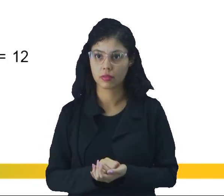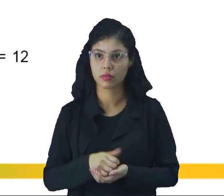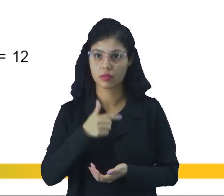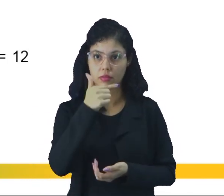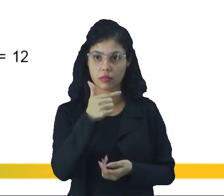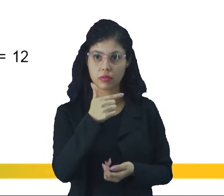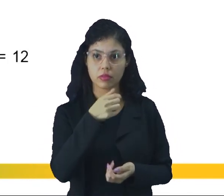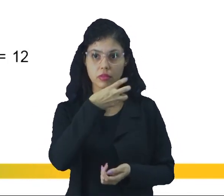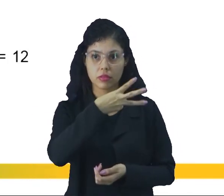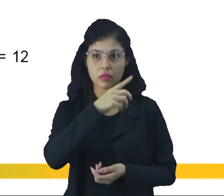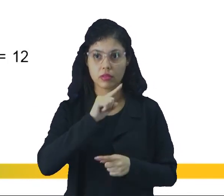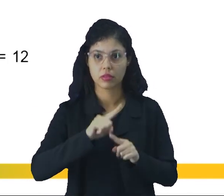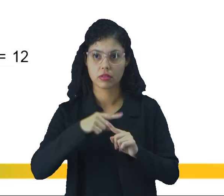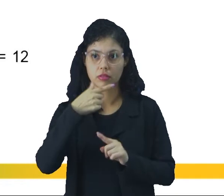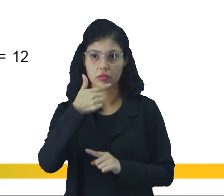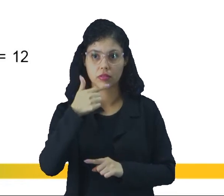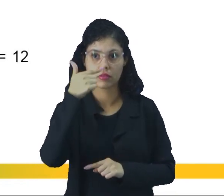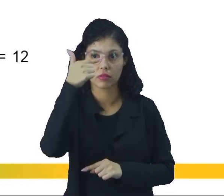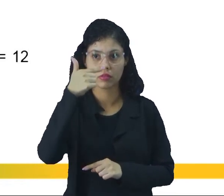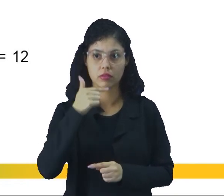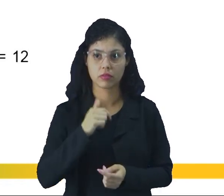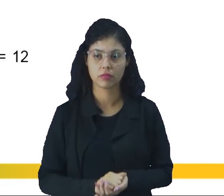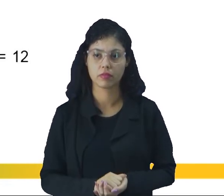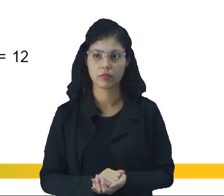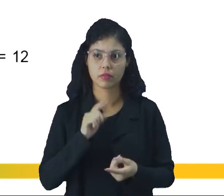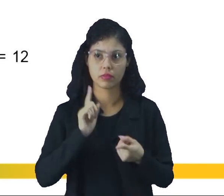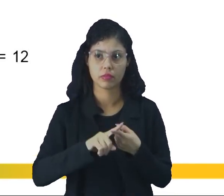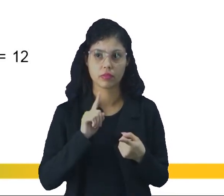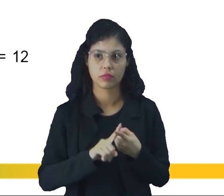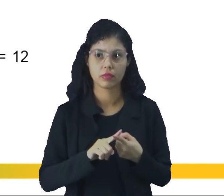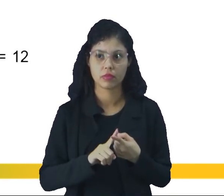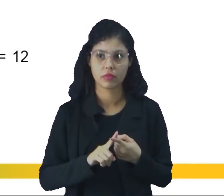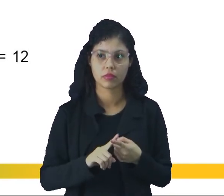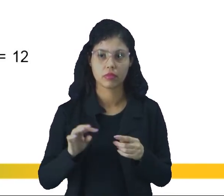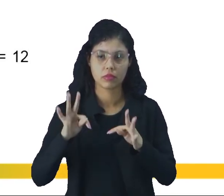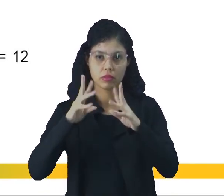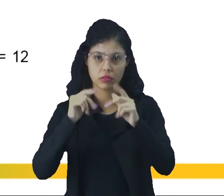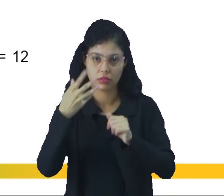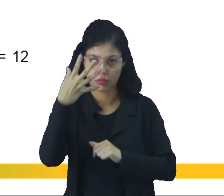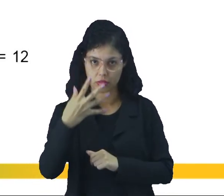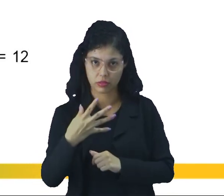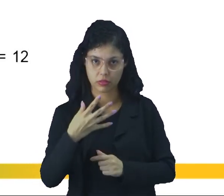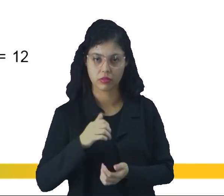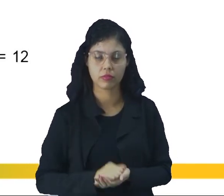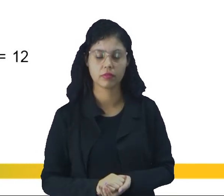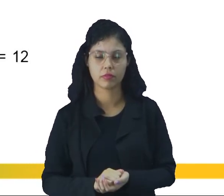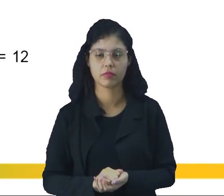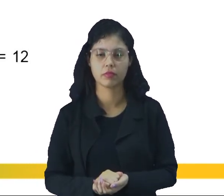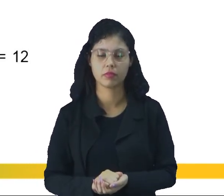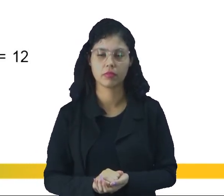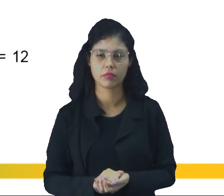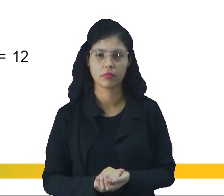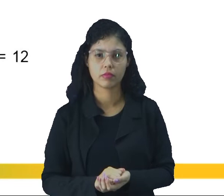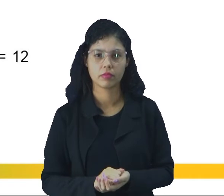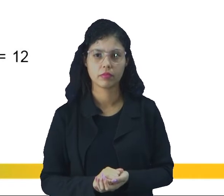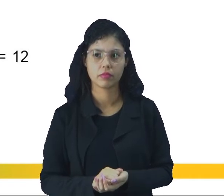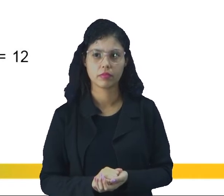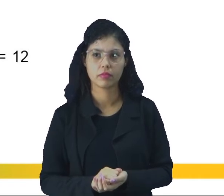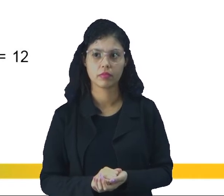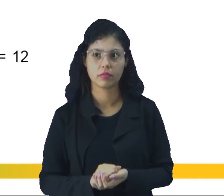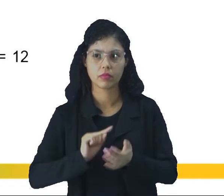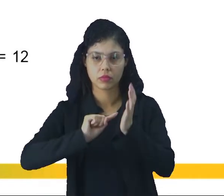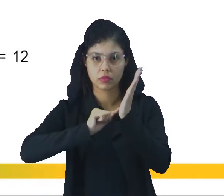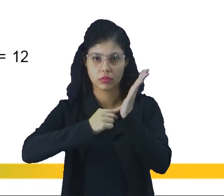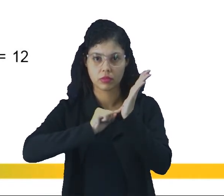é 2 elevado ao quadrado. Mas por que o raio é 2? Porque esse lado todo é 4. E o raio aqui,